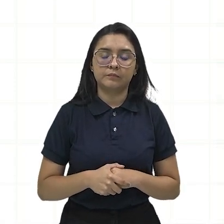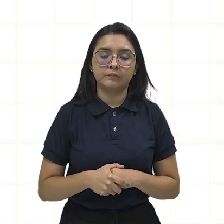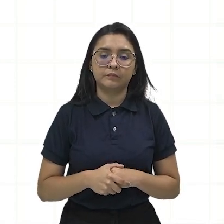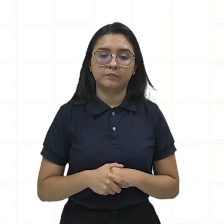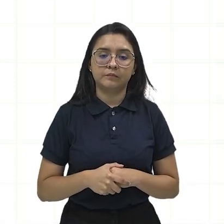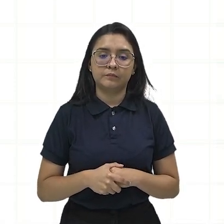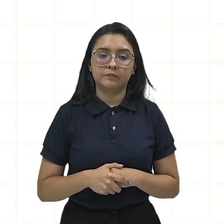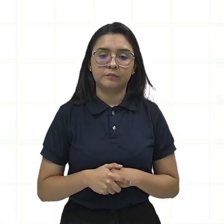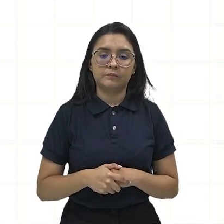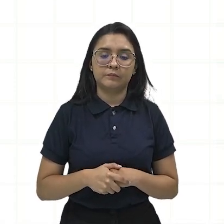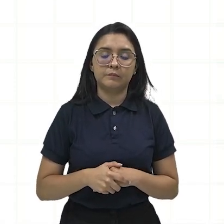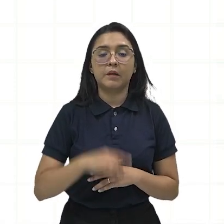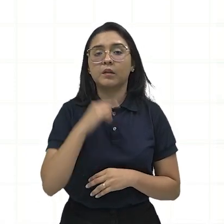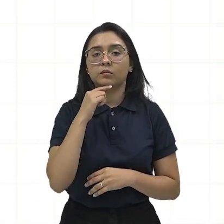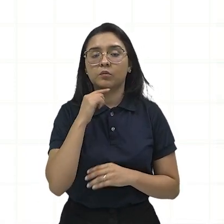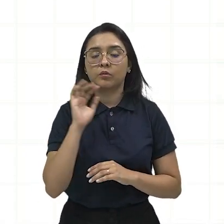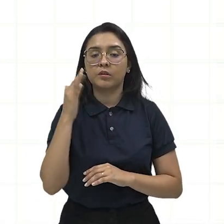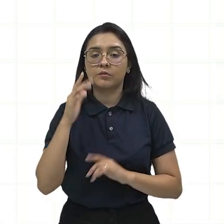haja, é claro,